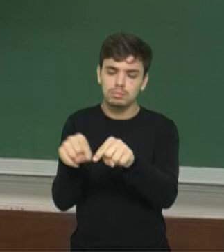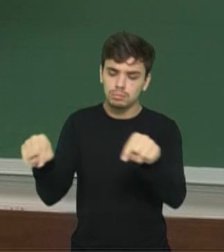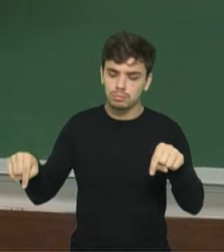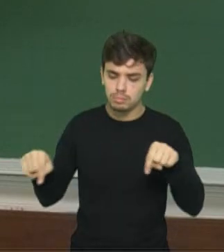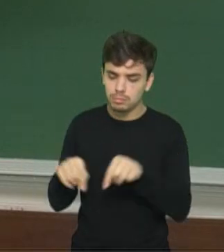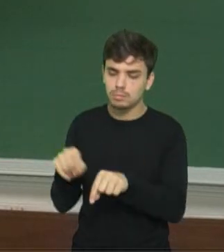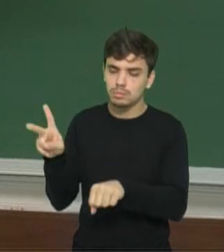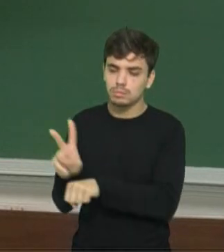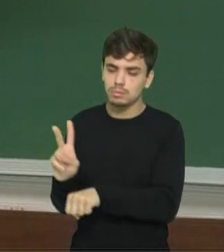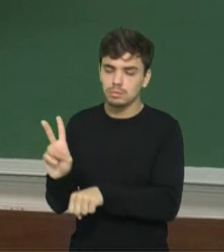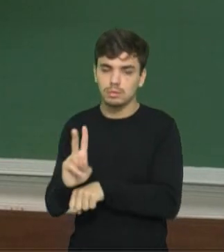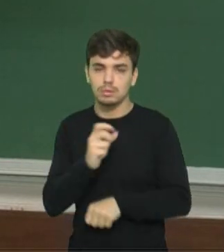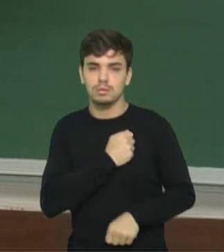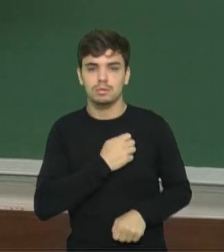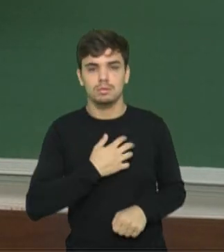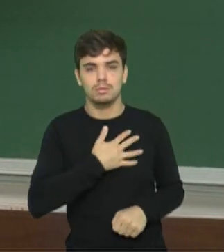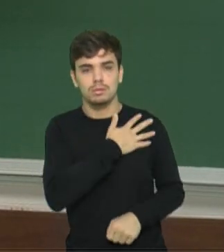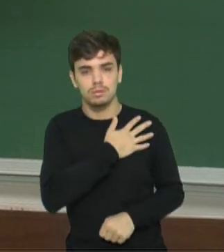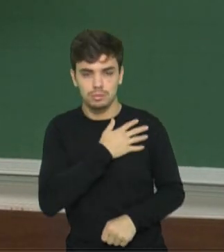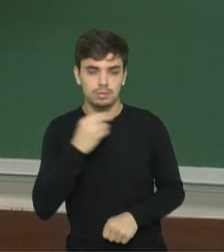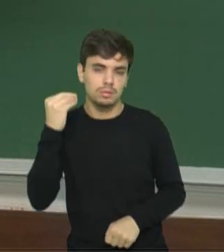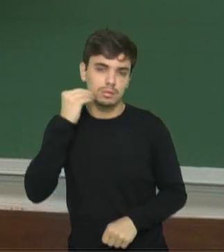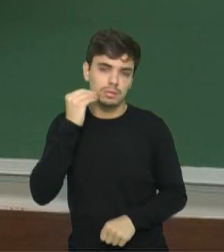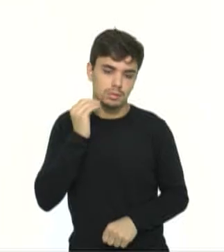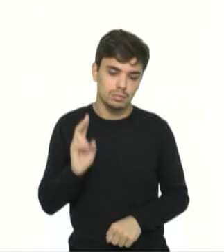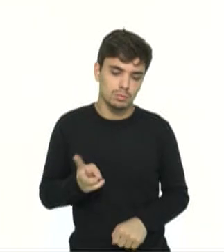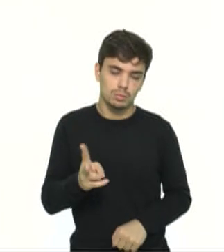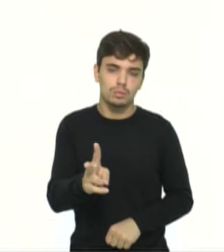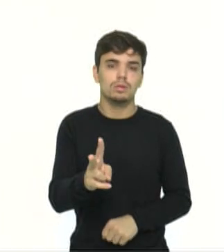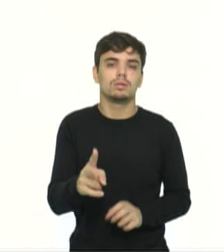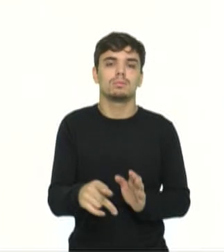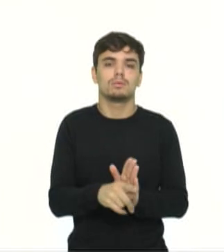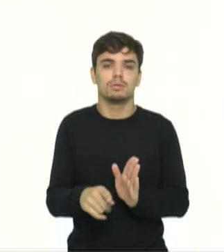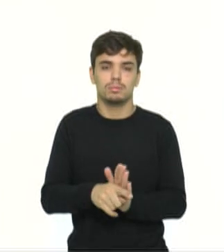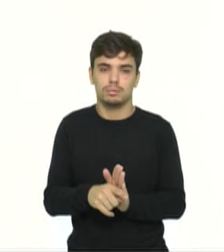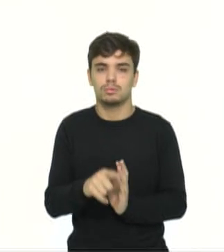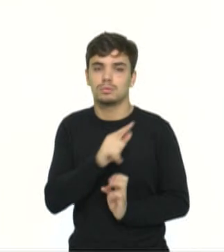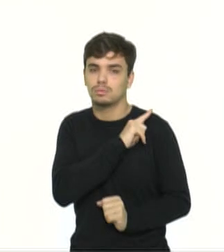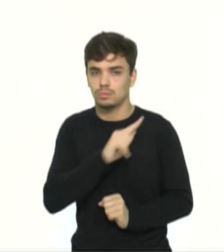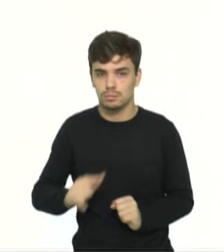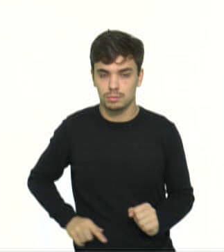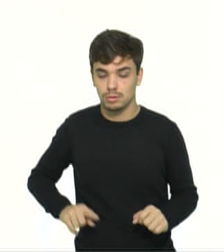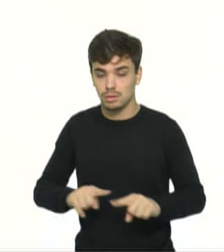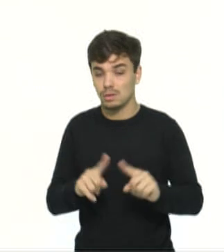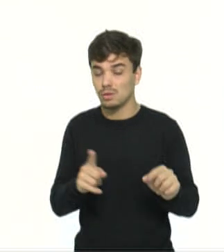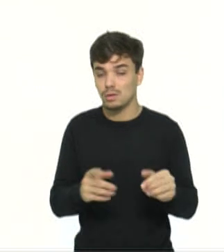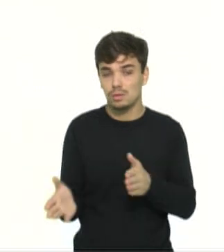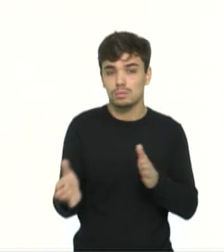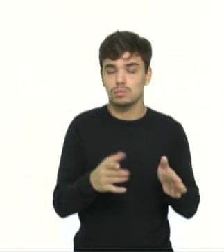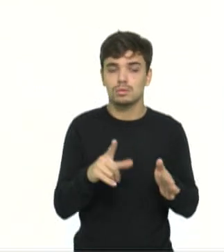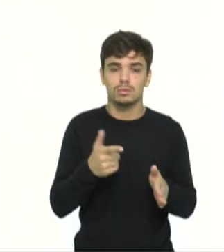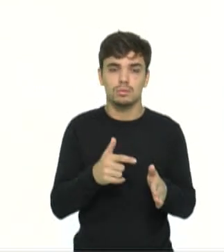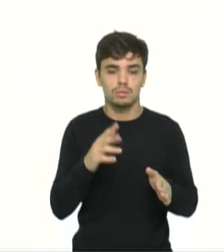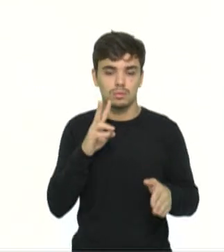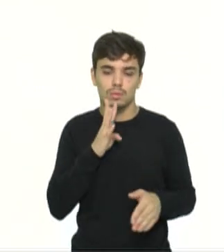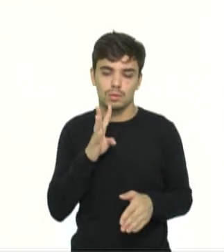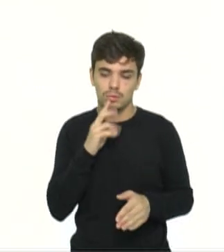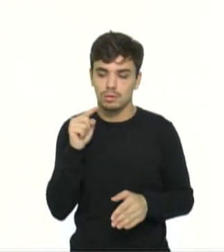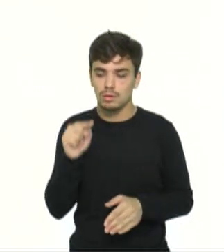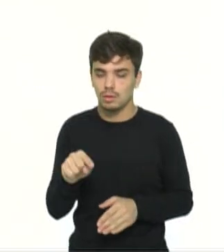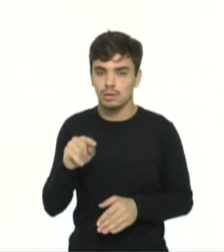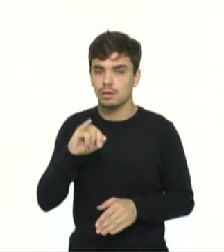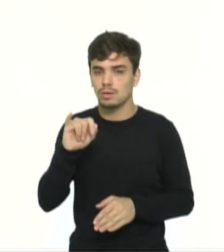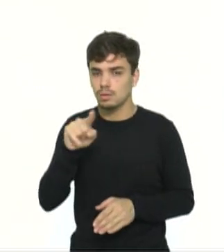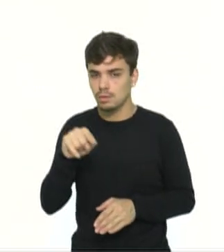conservadoras e militares, na tentativa de manter o seu governo, né? A esquerda, que já não reconhecia a Isabelita